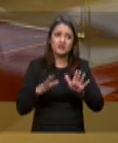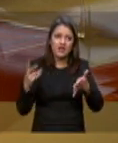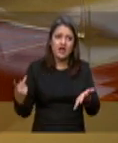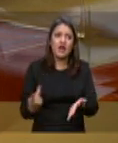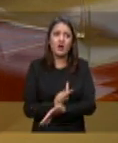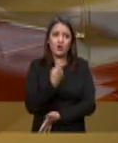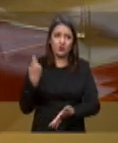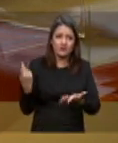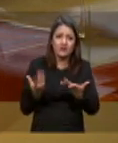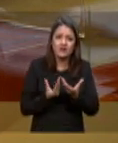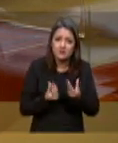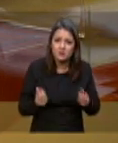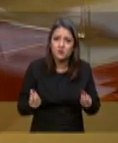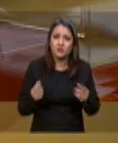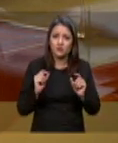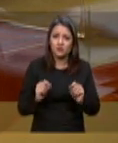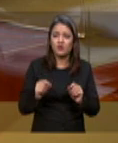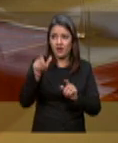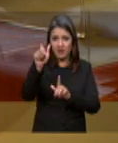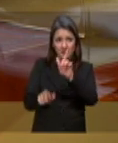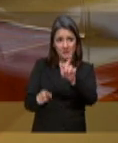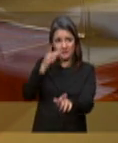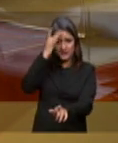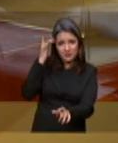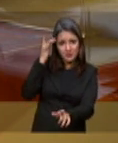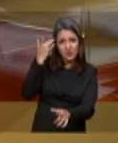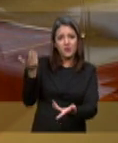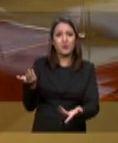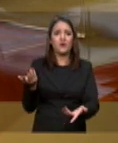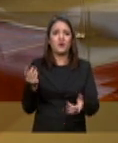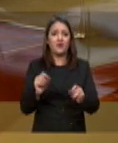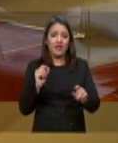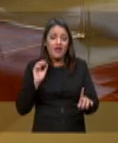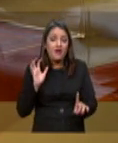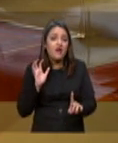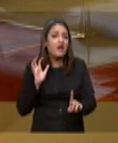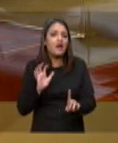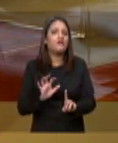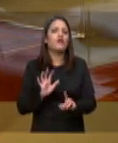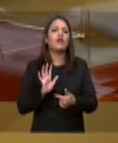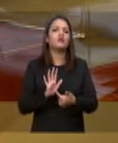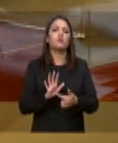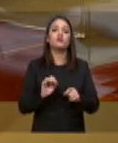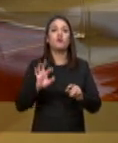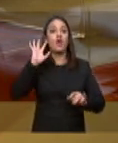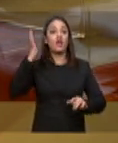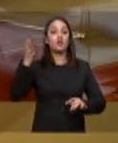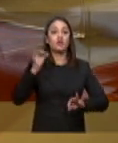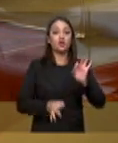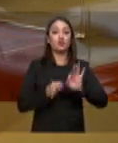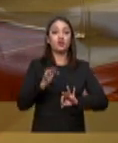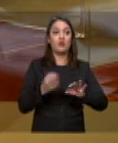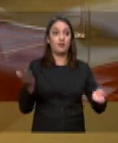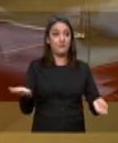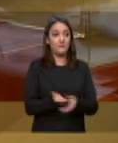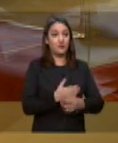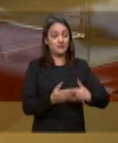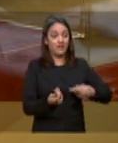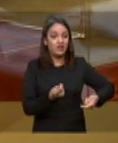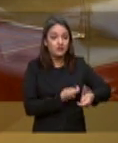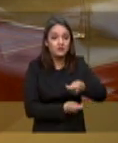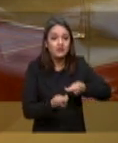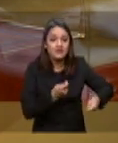do contribuinte como do fisco. Isso se reflete, inclusive, nos resultados de julgamentos de processos administrativos no CARF,